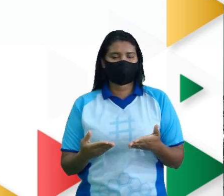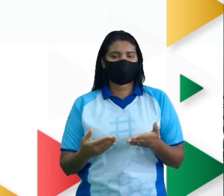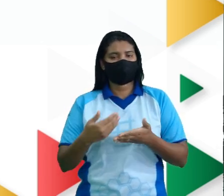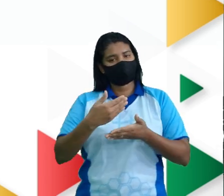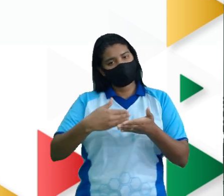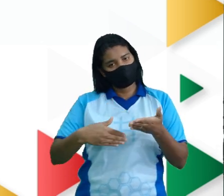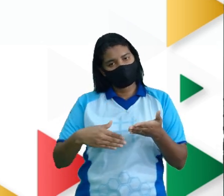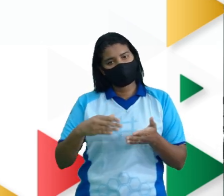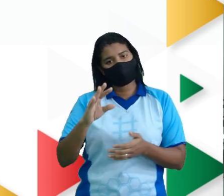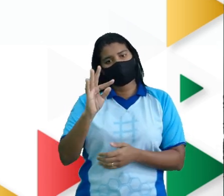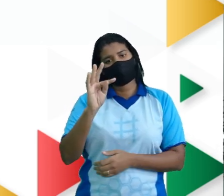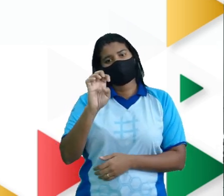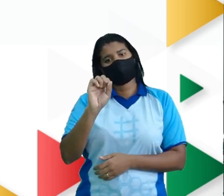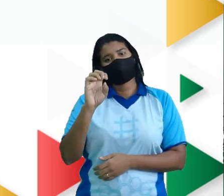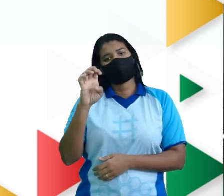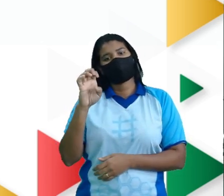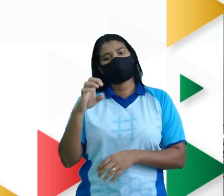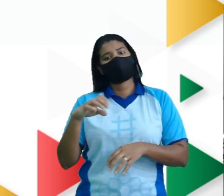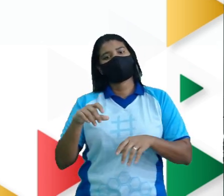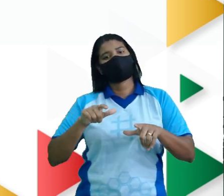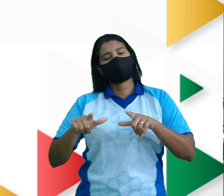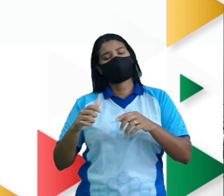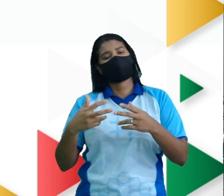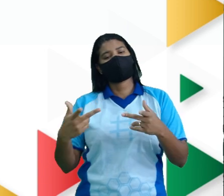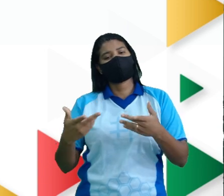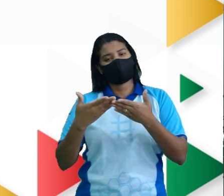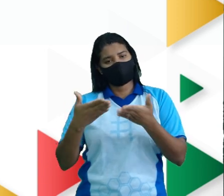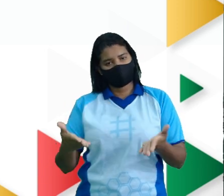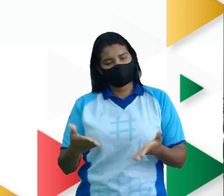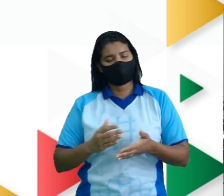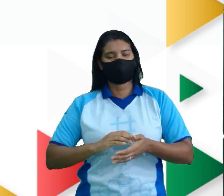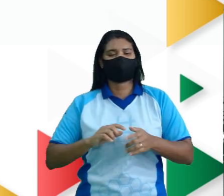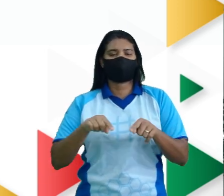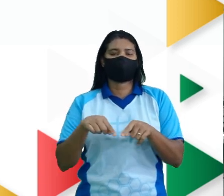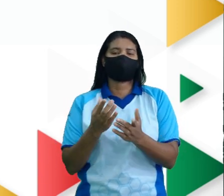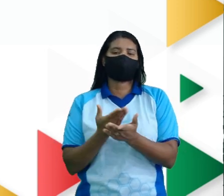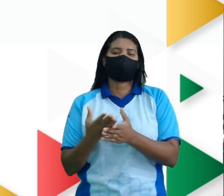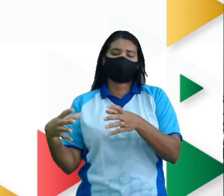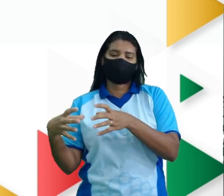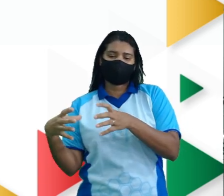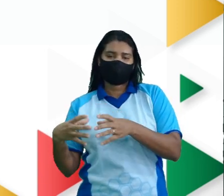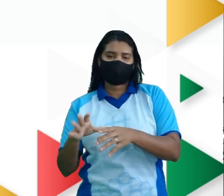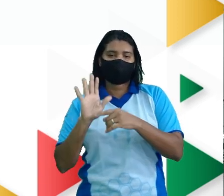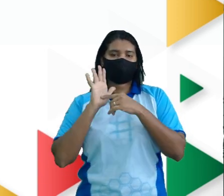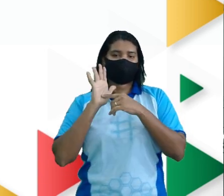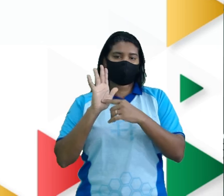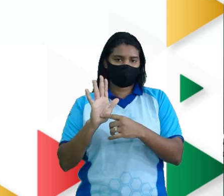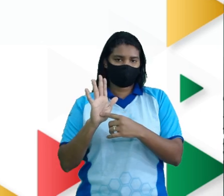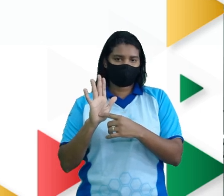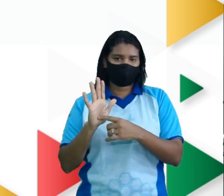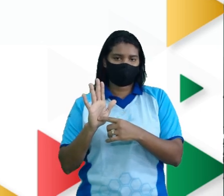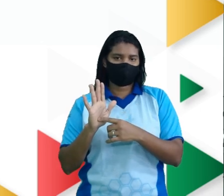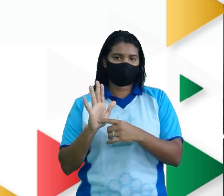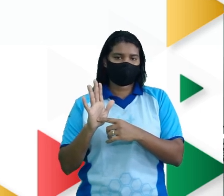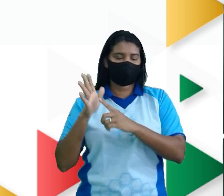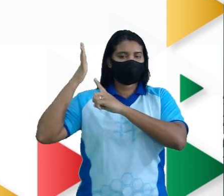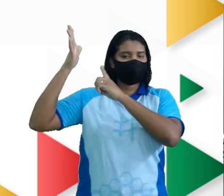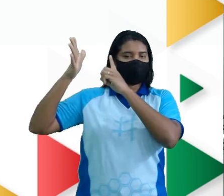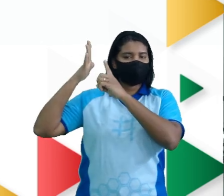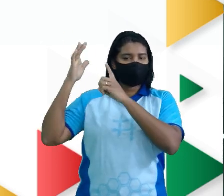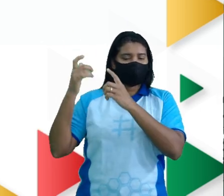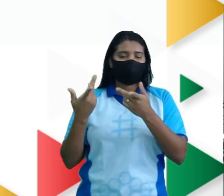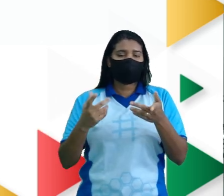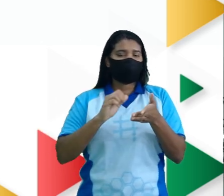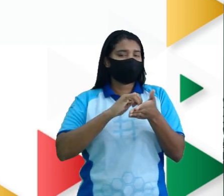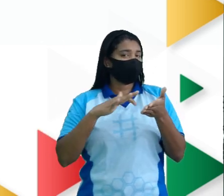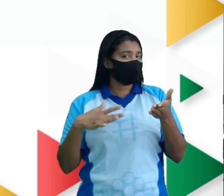ser uma prova e um trabalho, ou um teste e um trabalho, enfim. Um trabalho em grupo, apresentações, seminário, enfim, pode ser qualquer